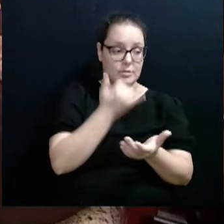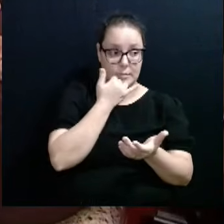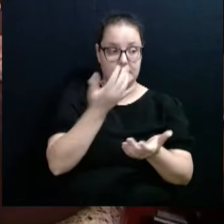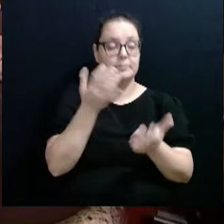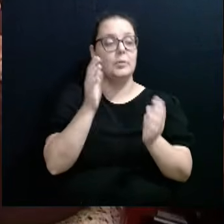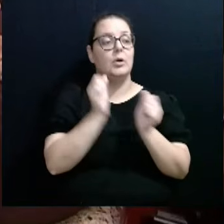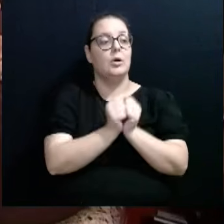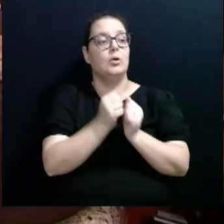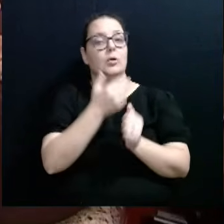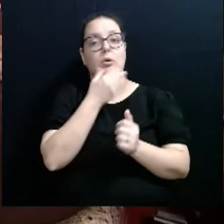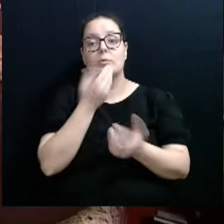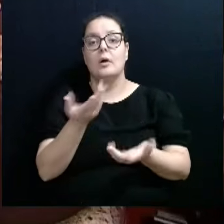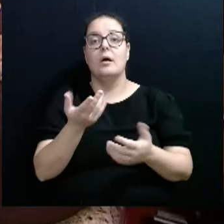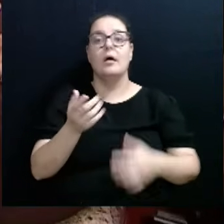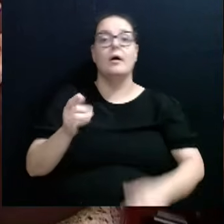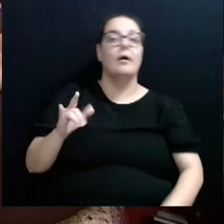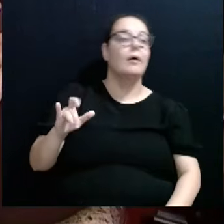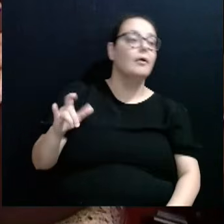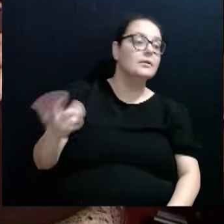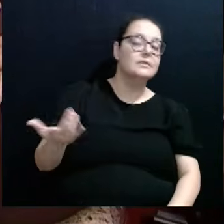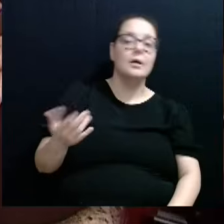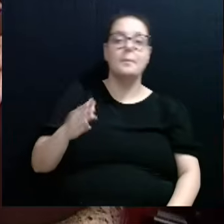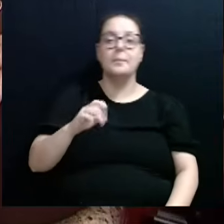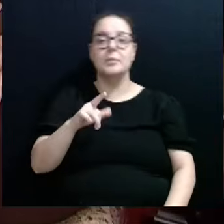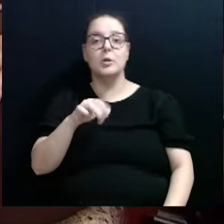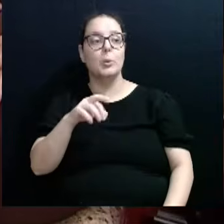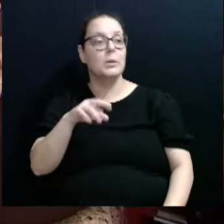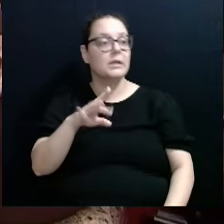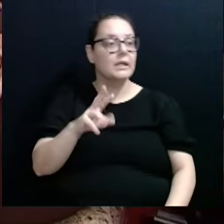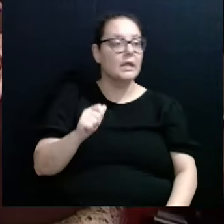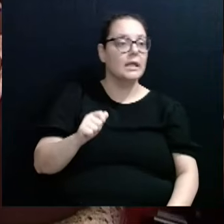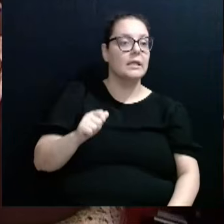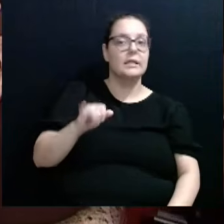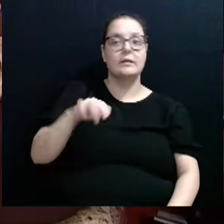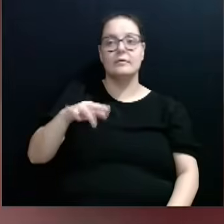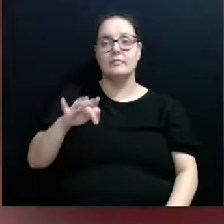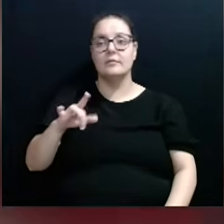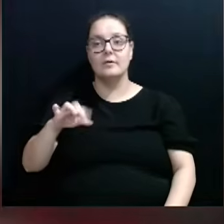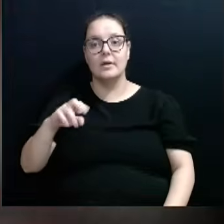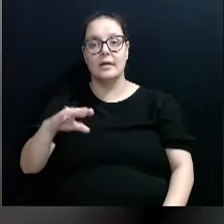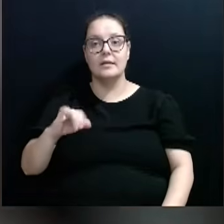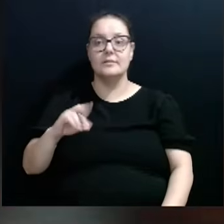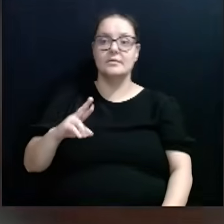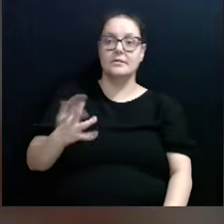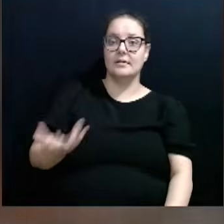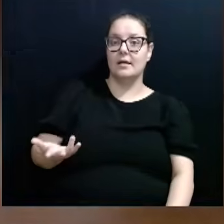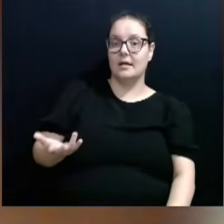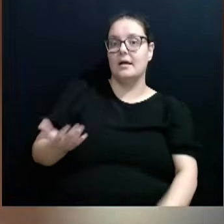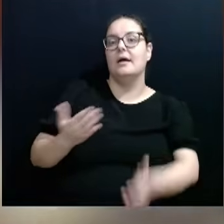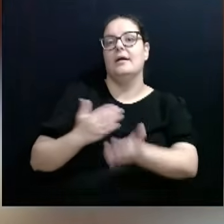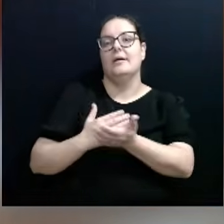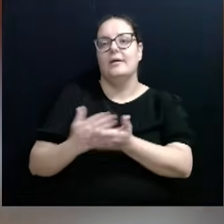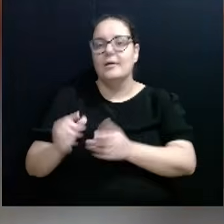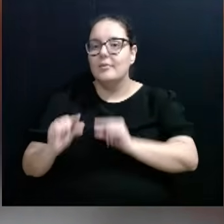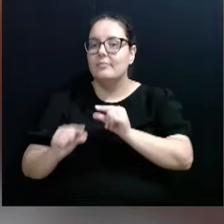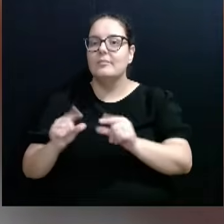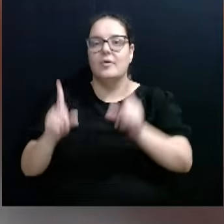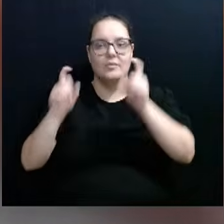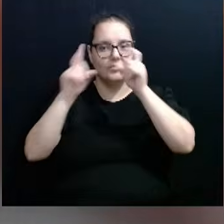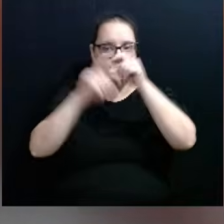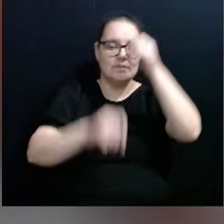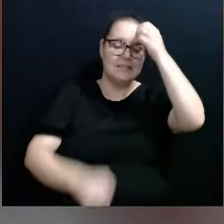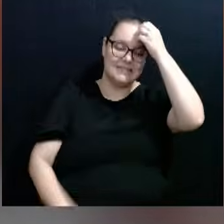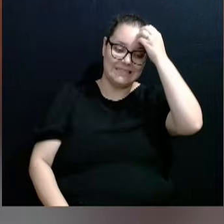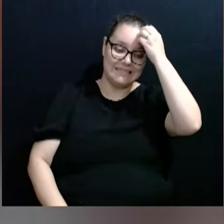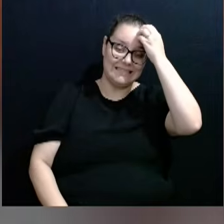blogueira, influencer nessa divulgação? No começo foi um pouco difícil, porque eu